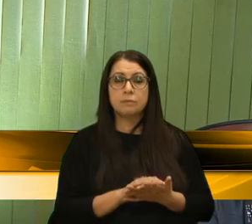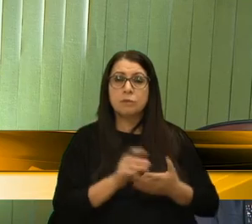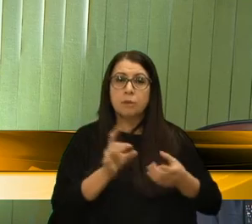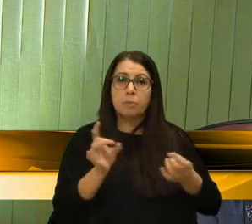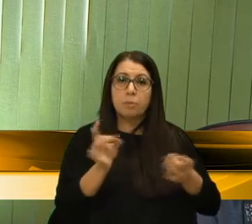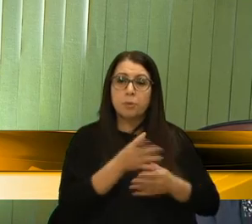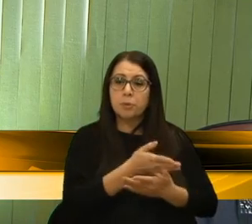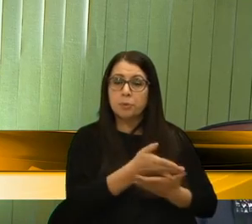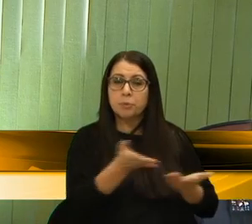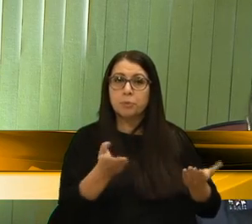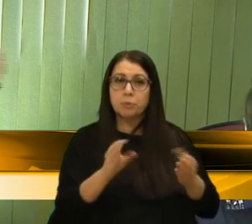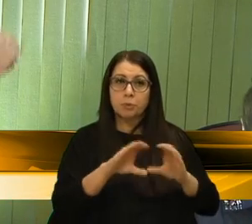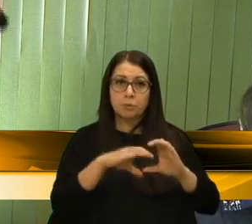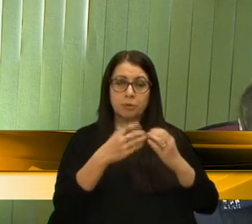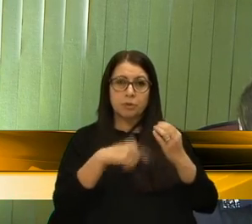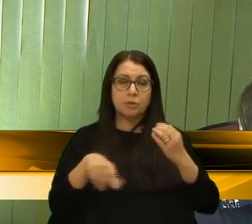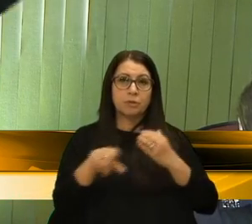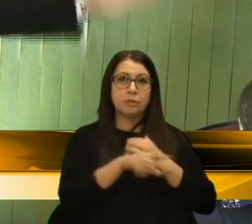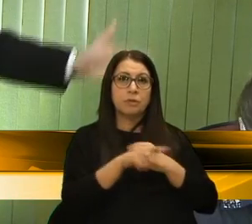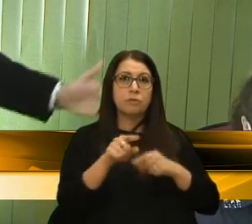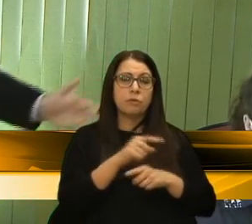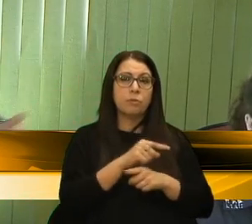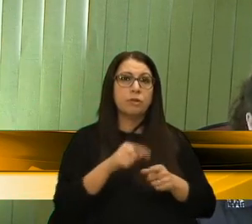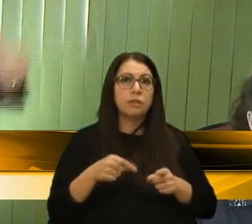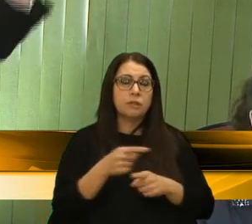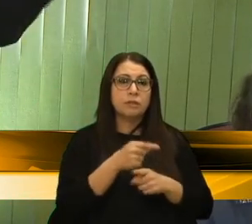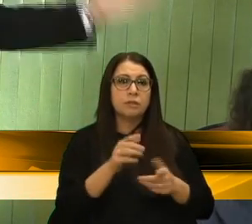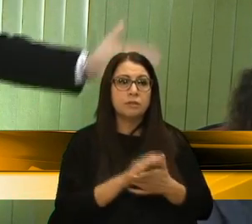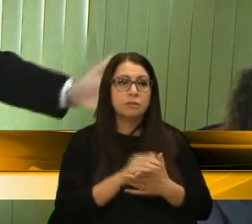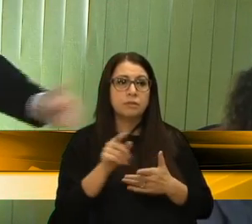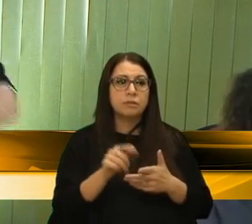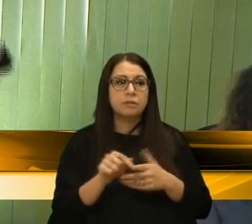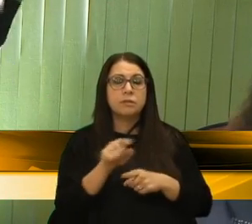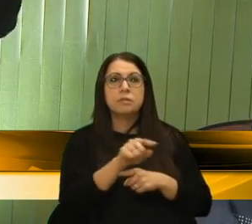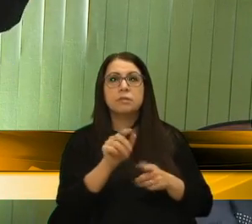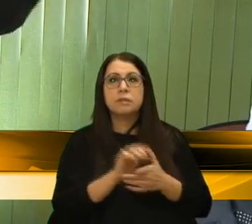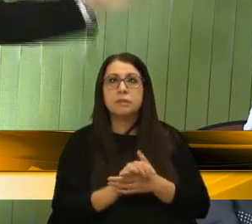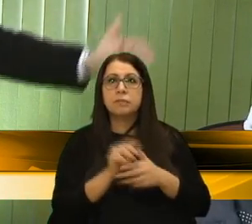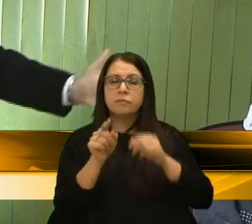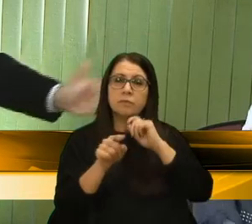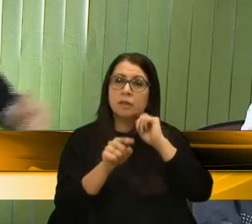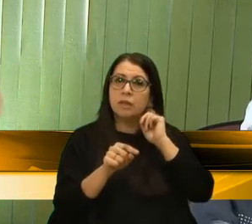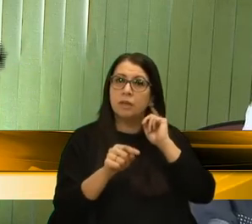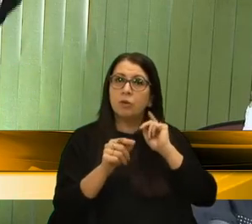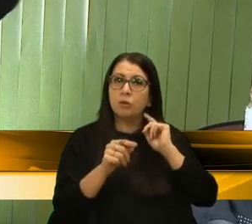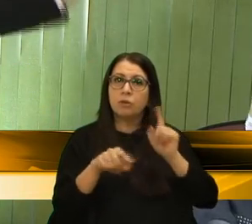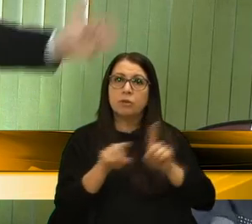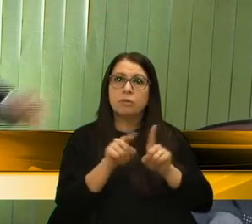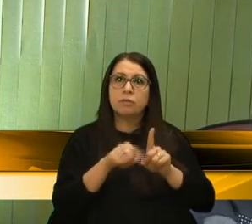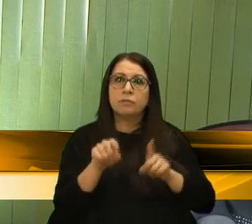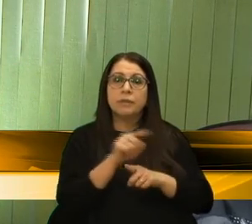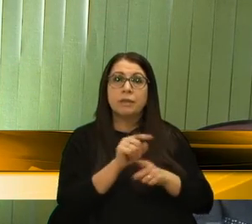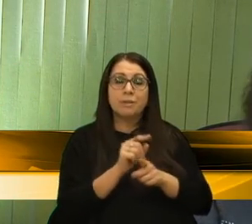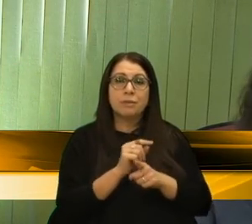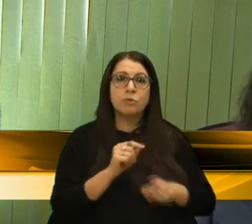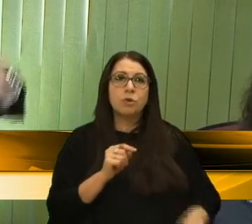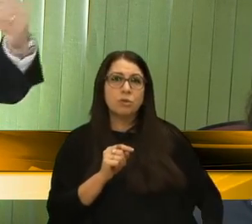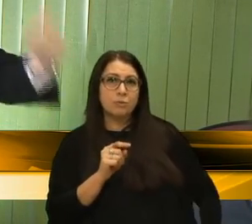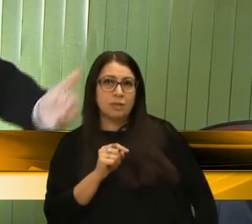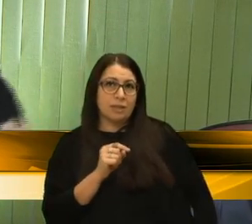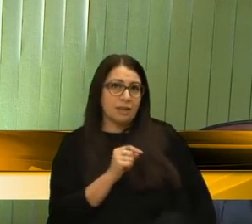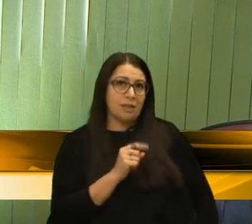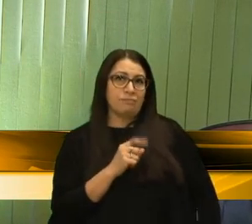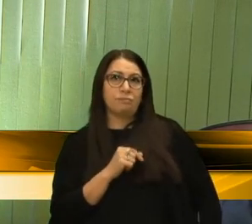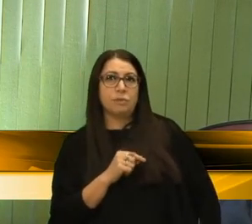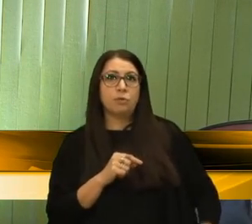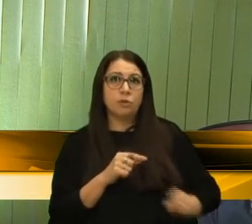disposição da nossa comunidade para que ela tenha conhecimento dos seus artistas, das suas obras e da cultura caxiense, e que não